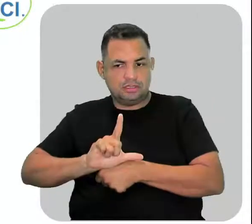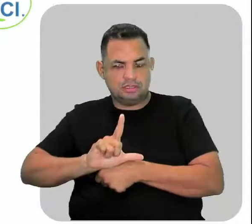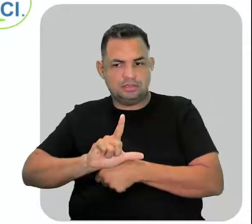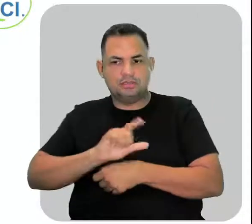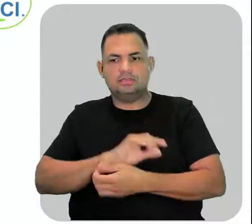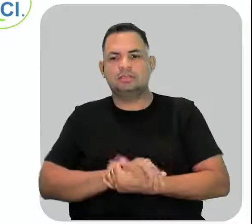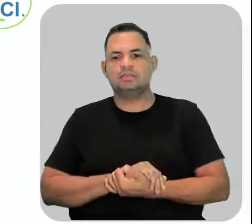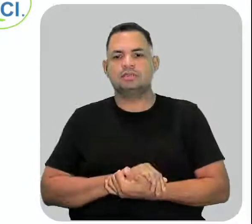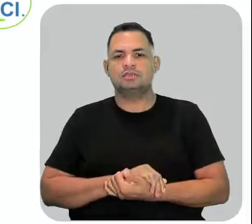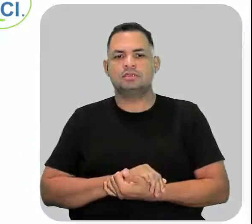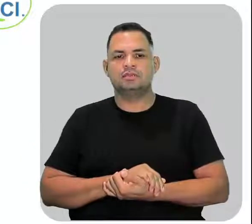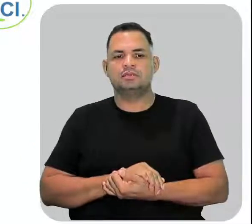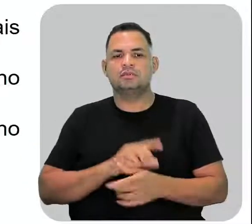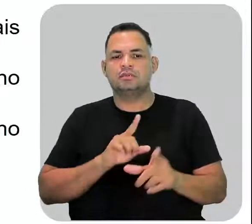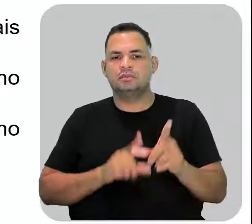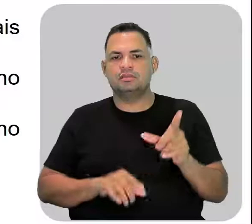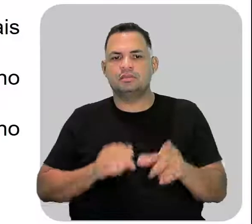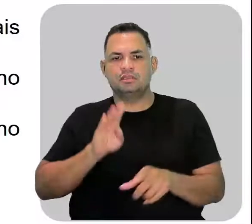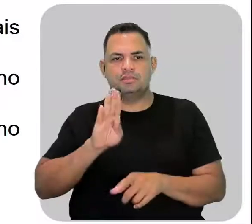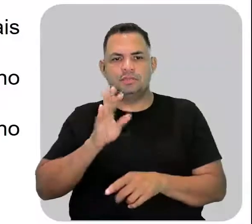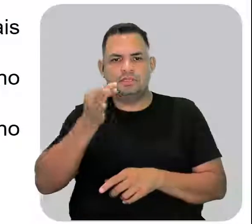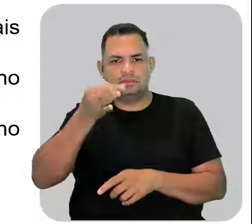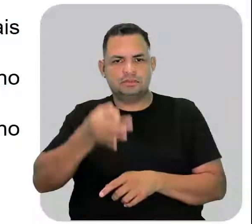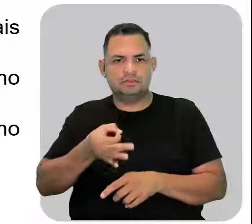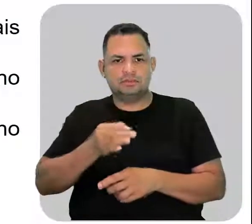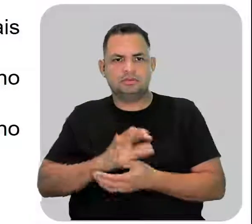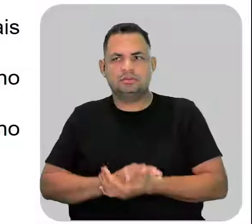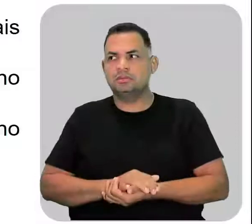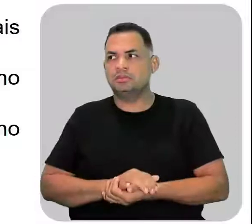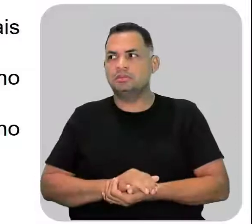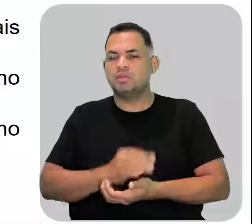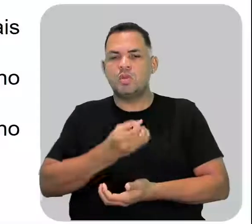alternativa, letra B. Questão número 2.